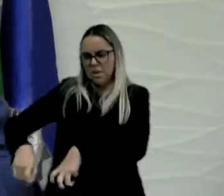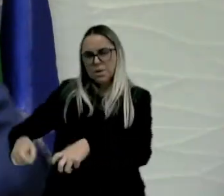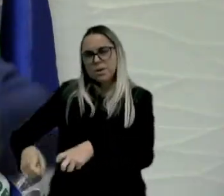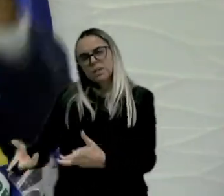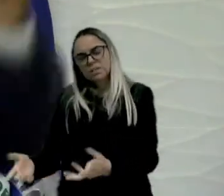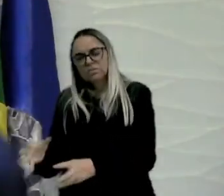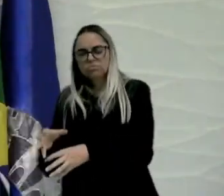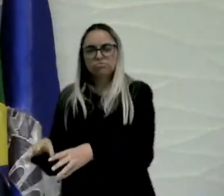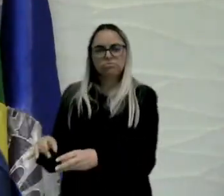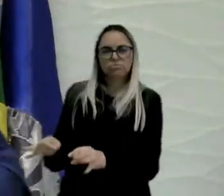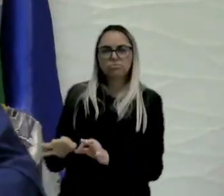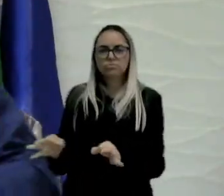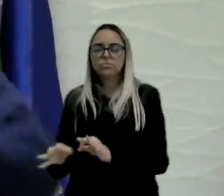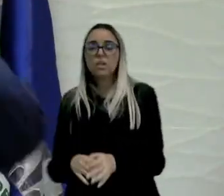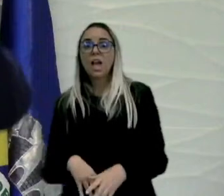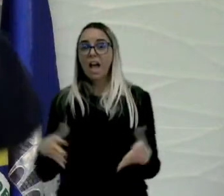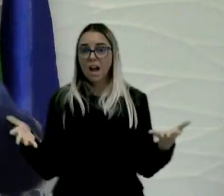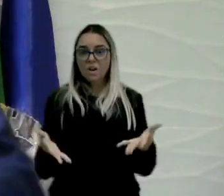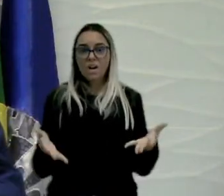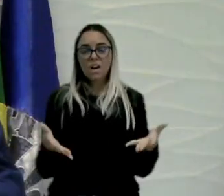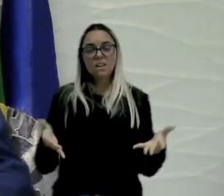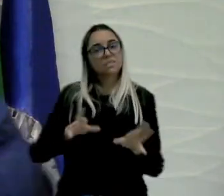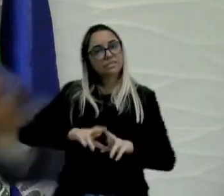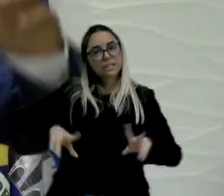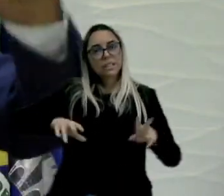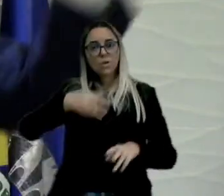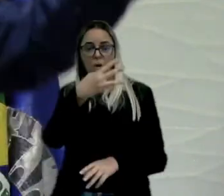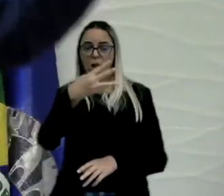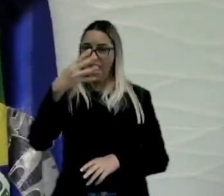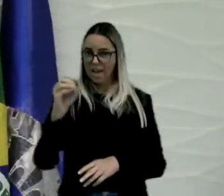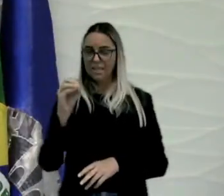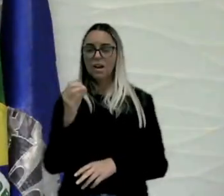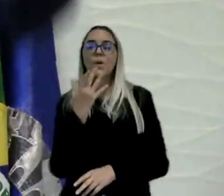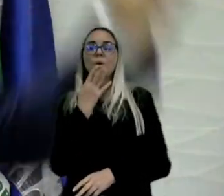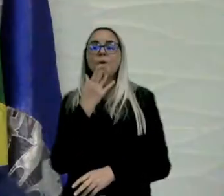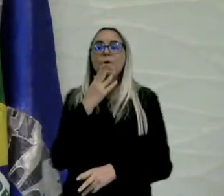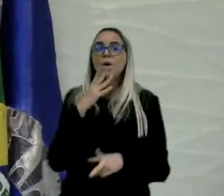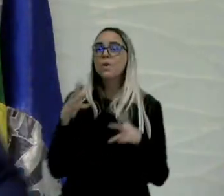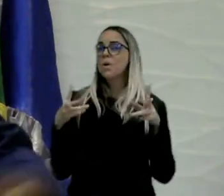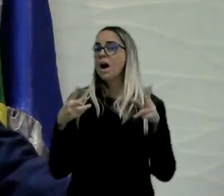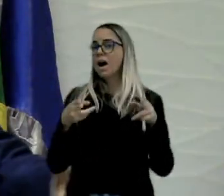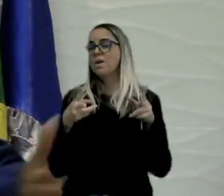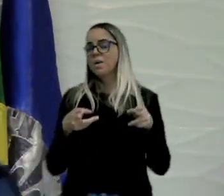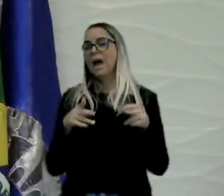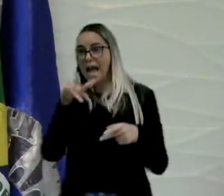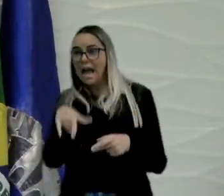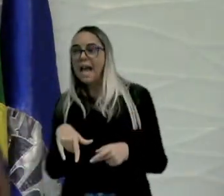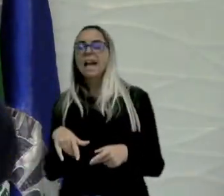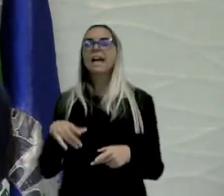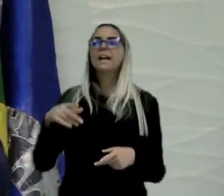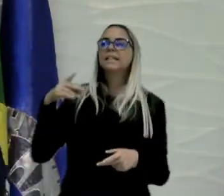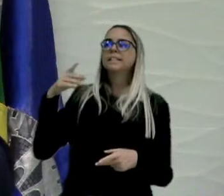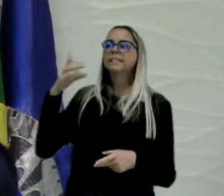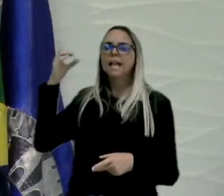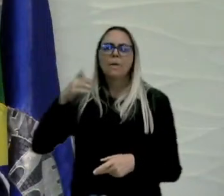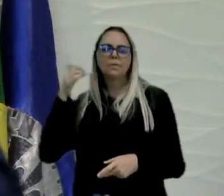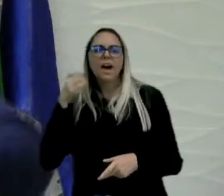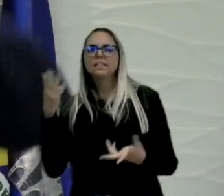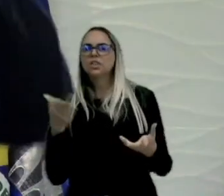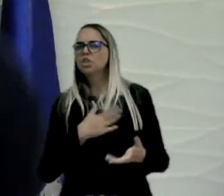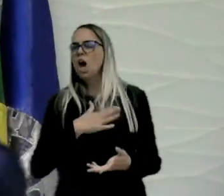só agora tem 40 tudo de uma cor só E Agora Diz é a nossa deputada Será se essa